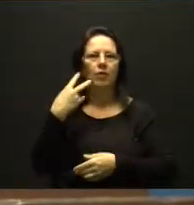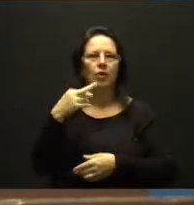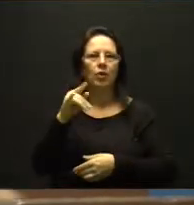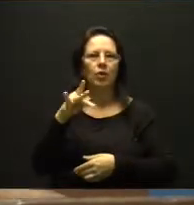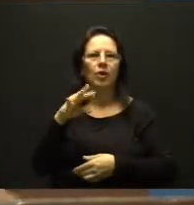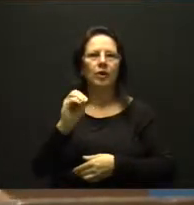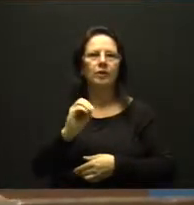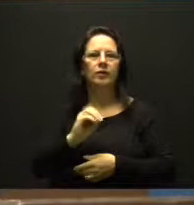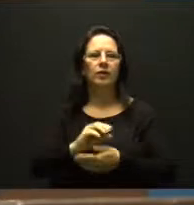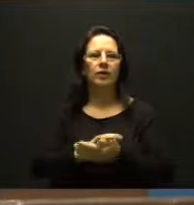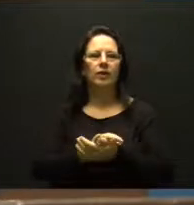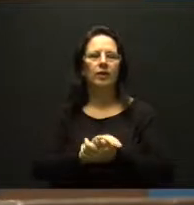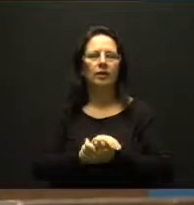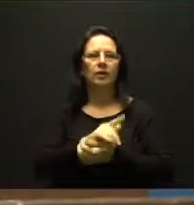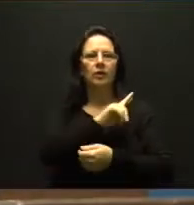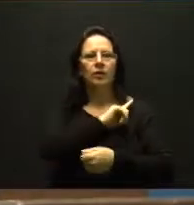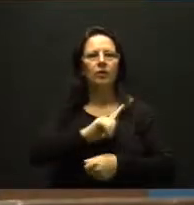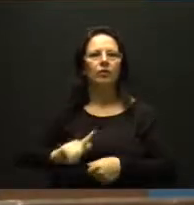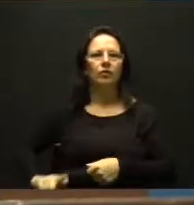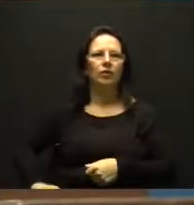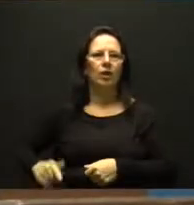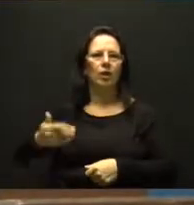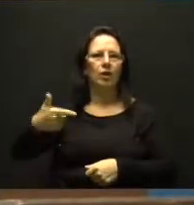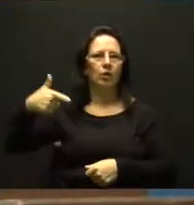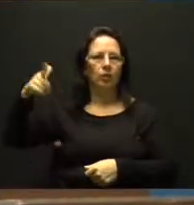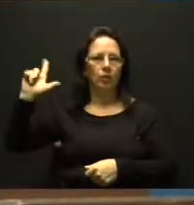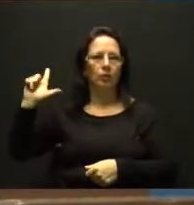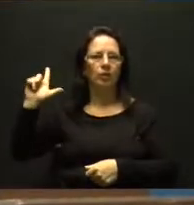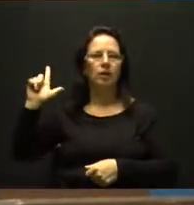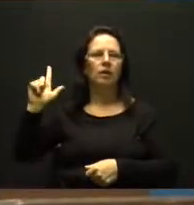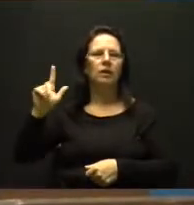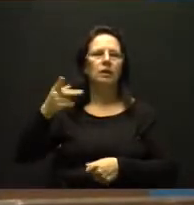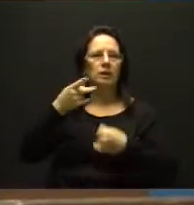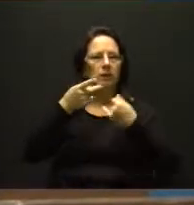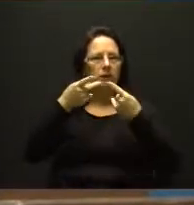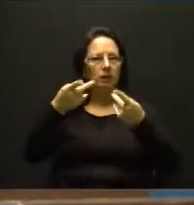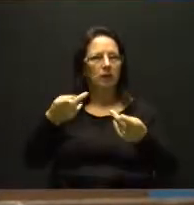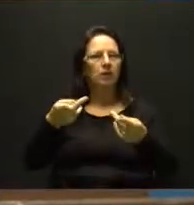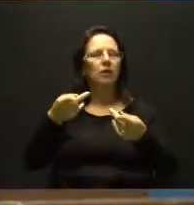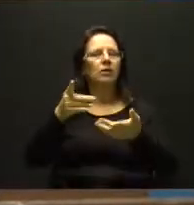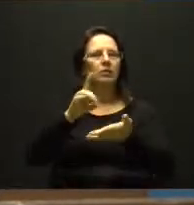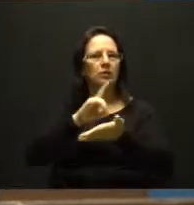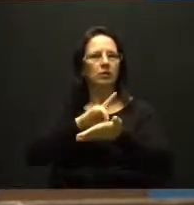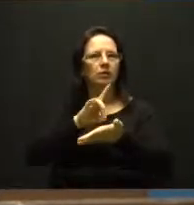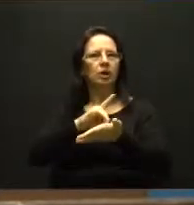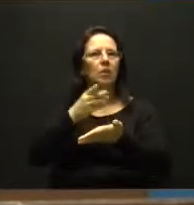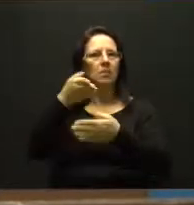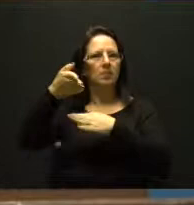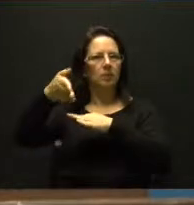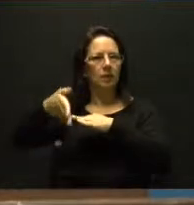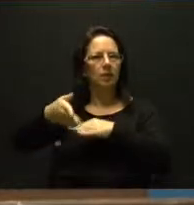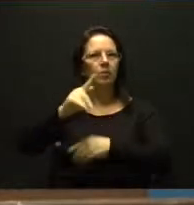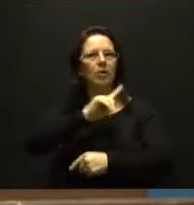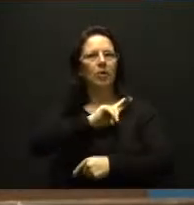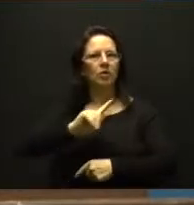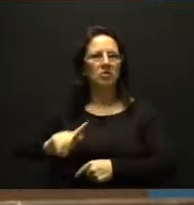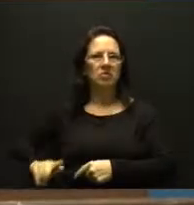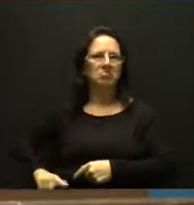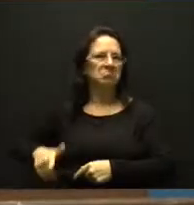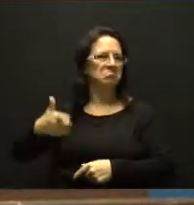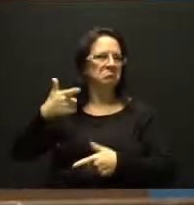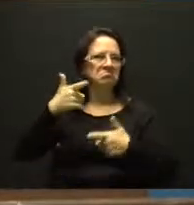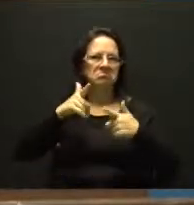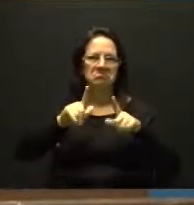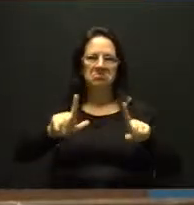quando falou do governo anterior eu posso dizer para vossa excelência assim eu participei do governo não tenho vergonha